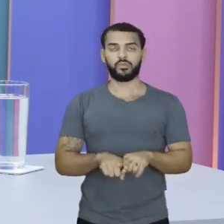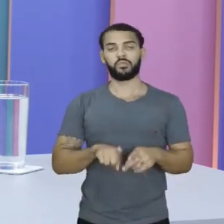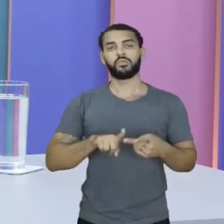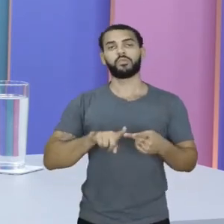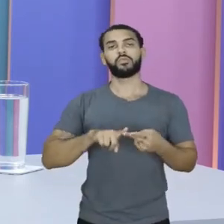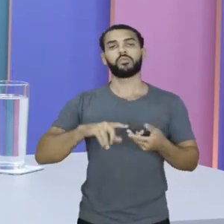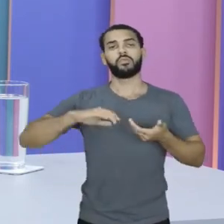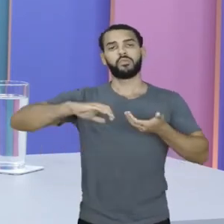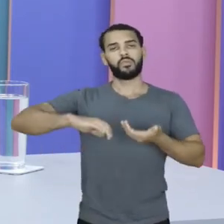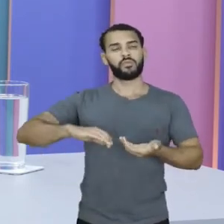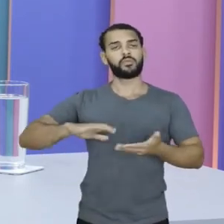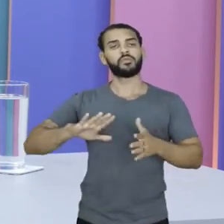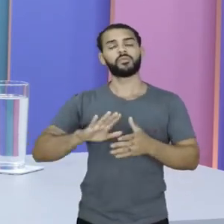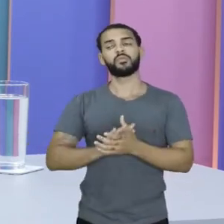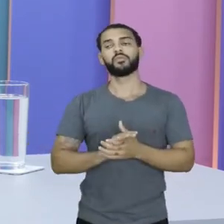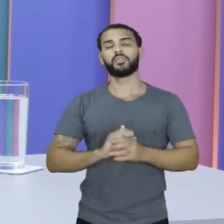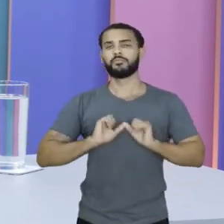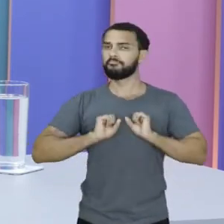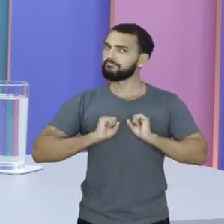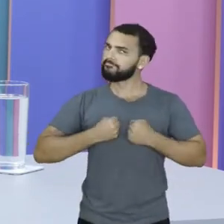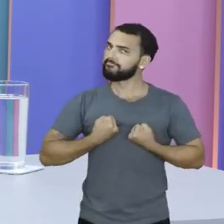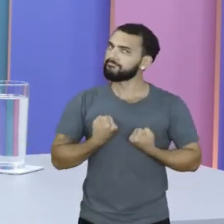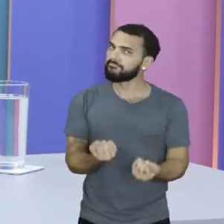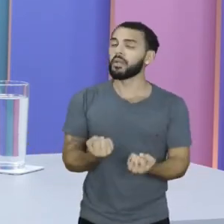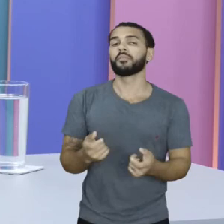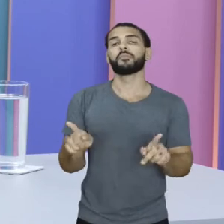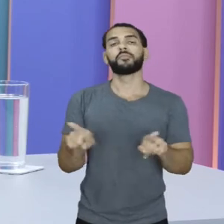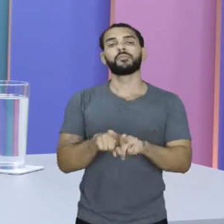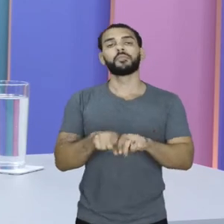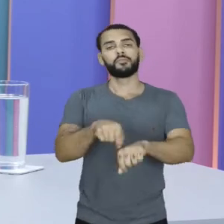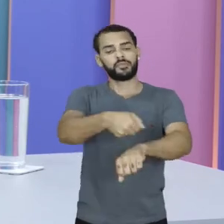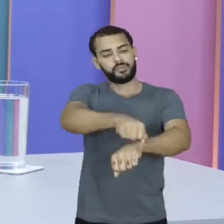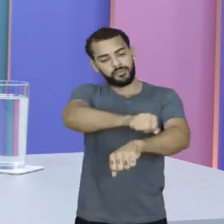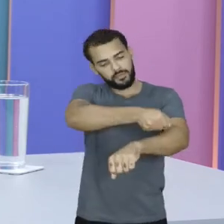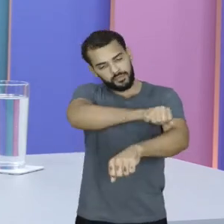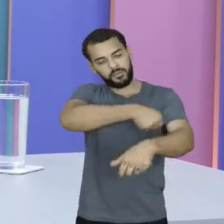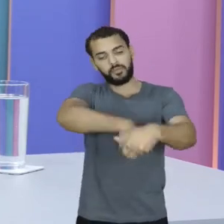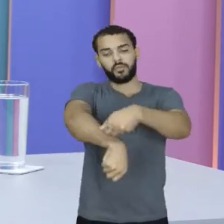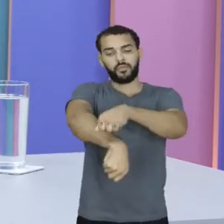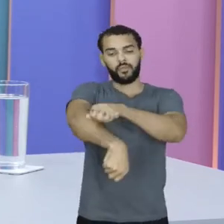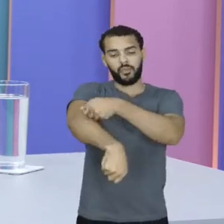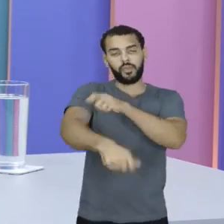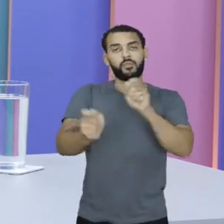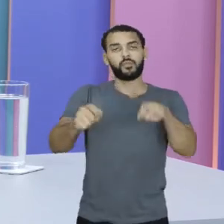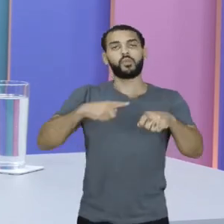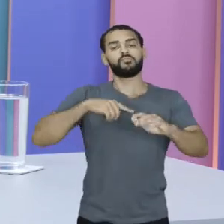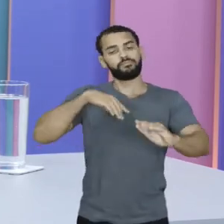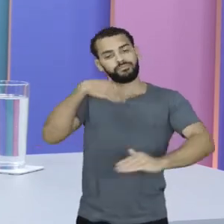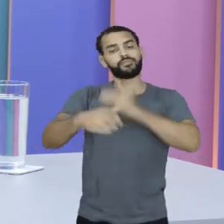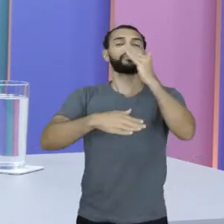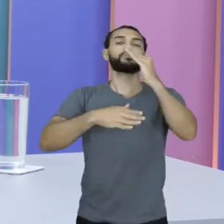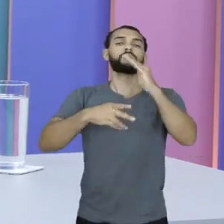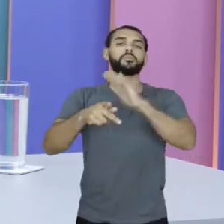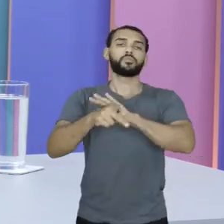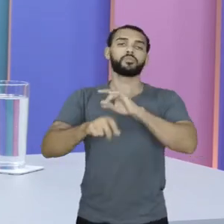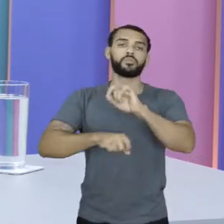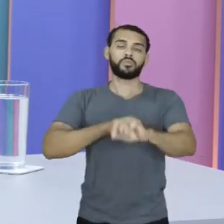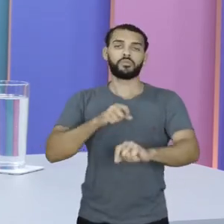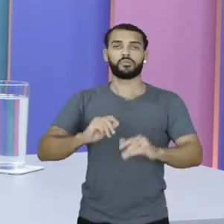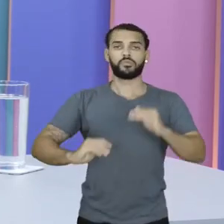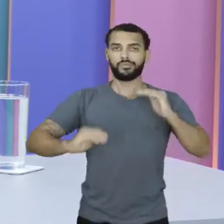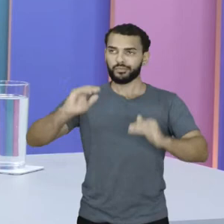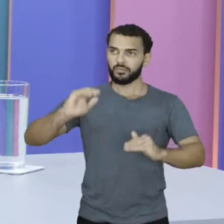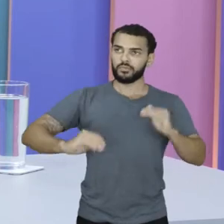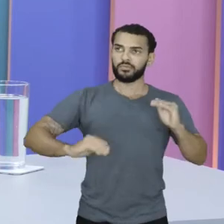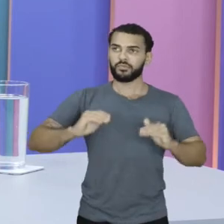não medir esforços, né, para superar a desigualdade racial e de gênero, começando pelo enfrentamento